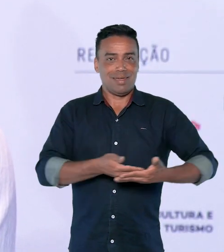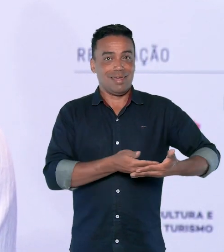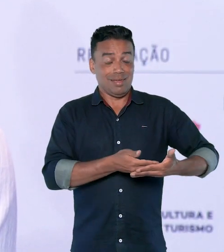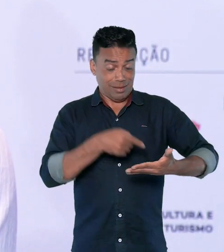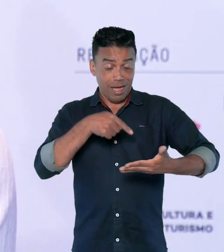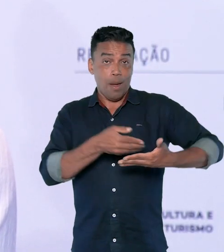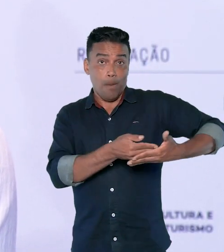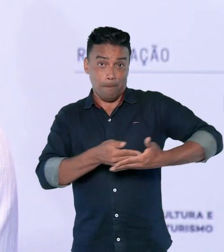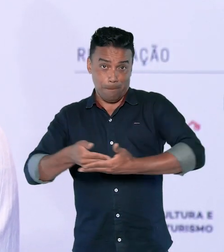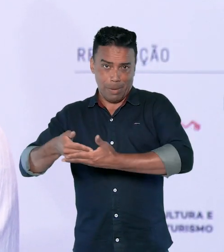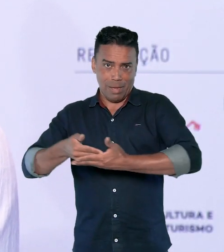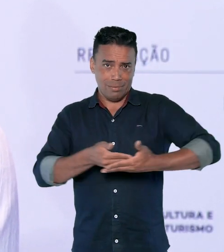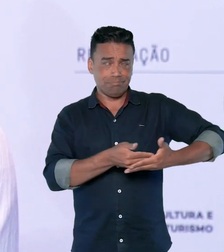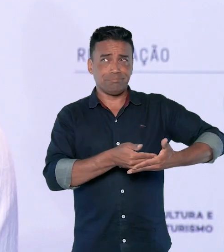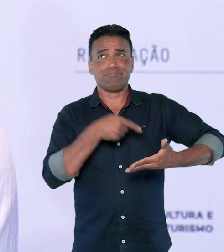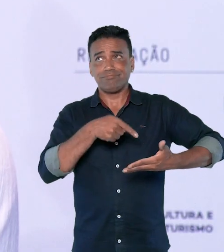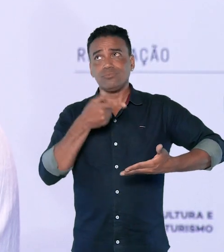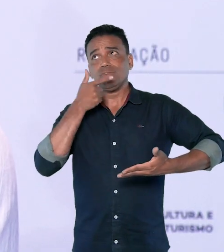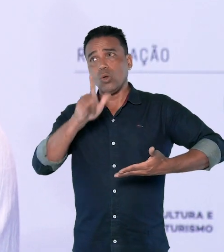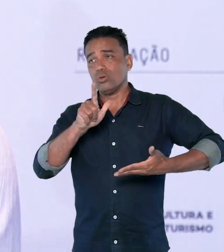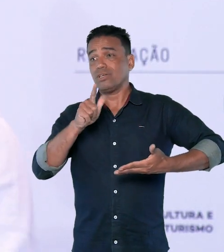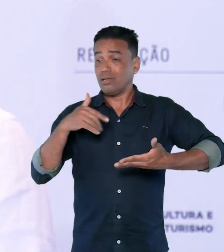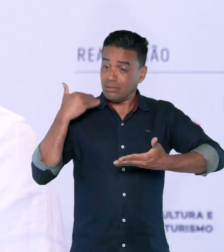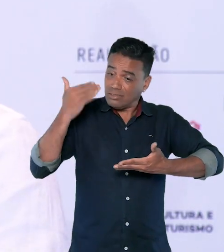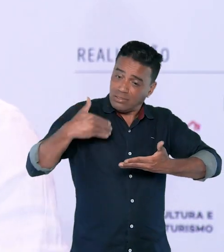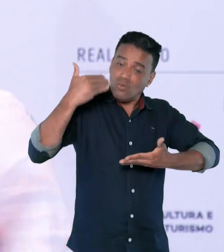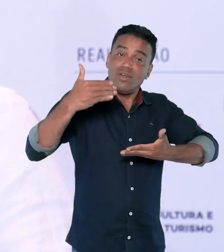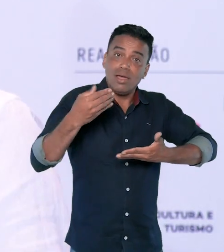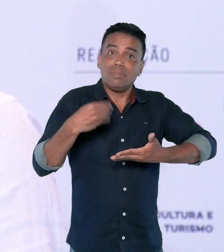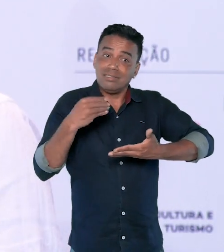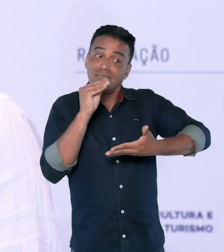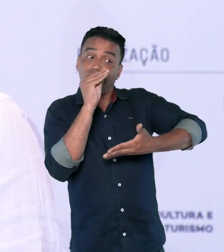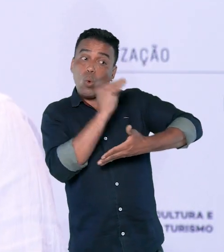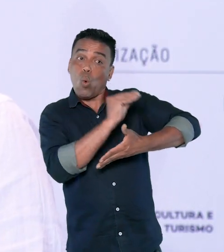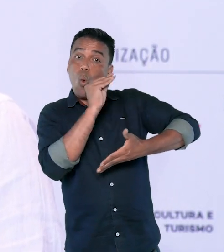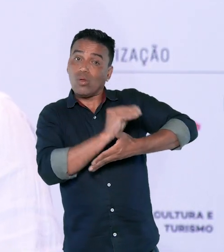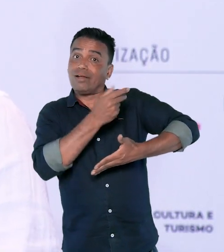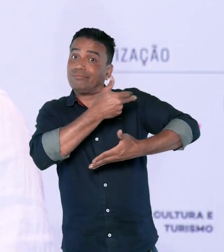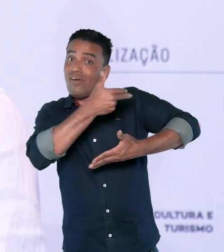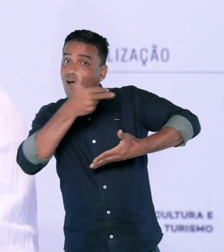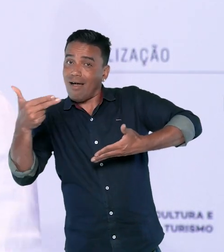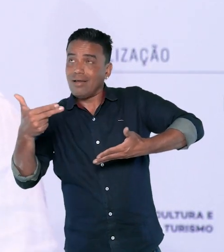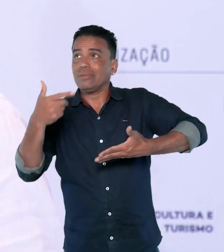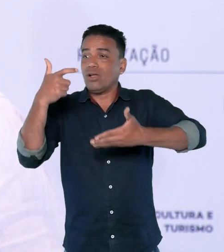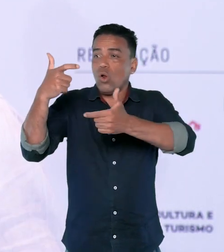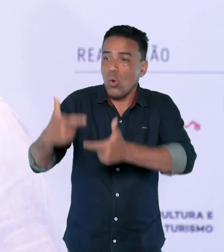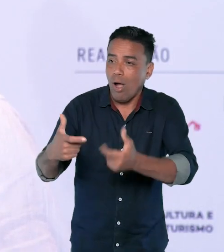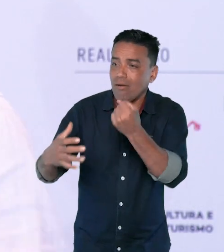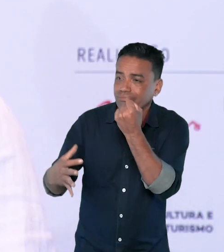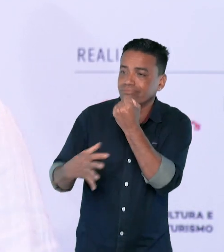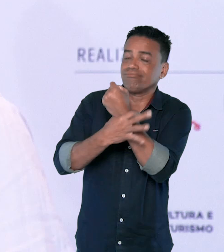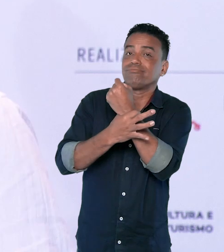Um bebê, para que ele consiga se desenvolver, ele precisa de muitas coisas. Né? Precisa de um ambiente